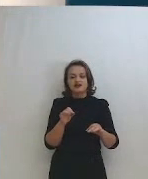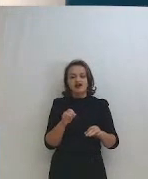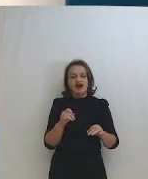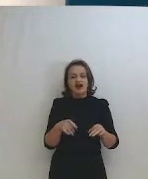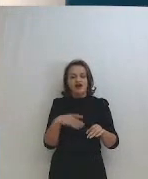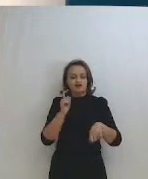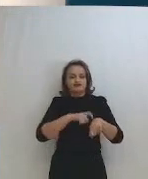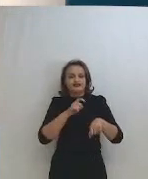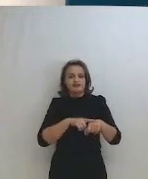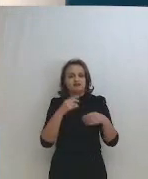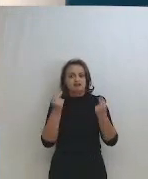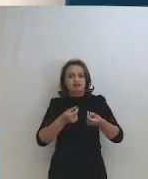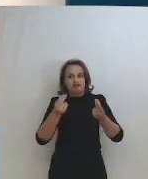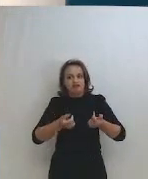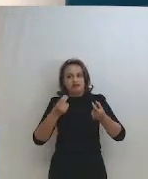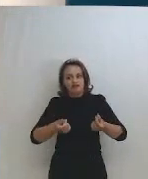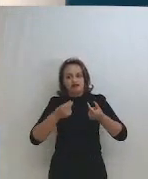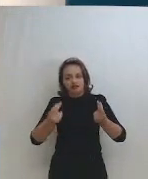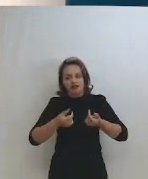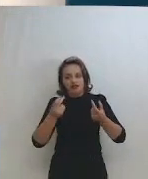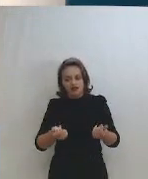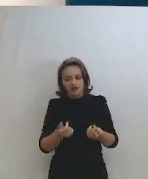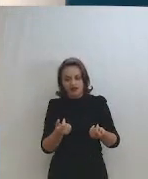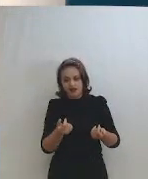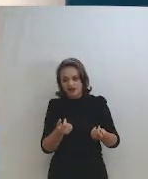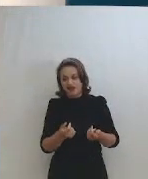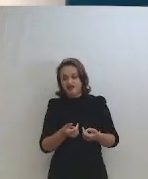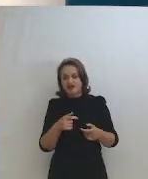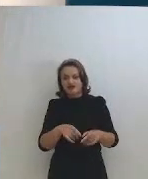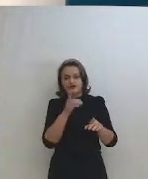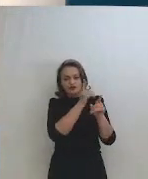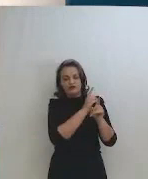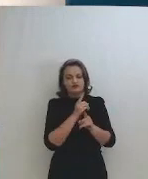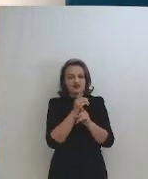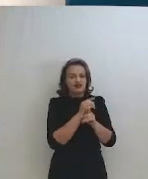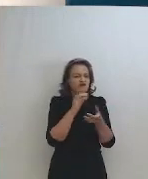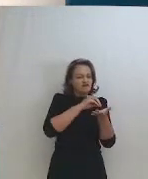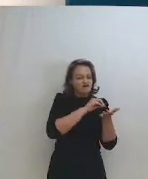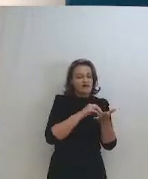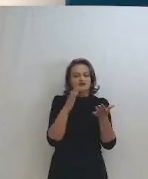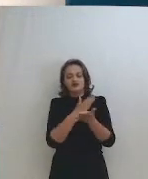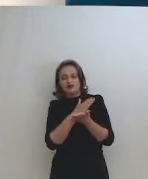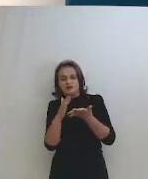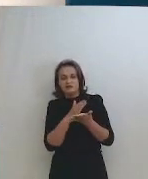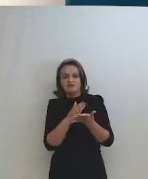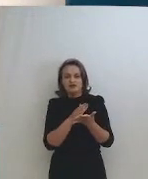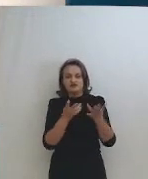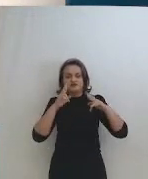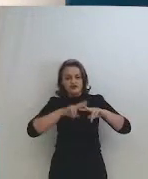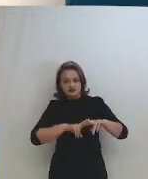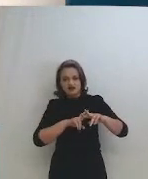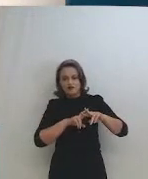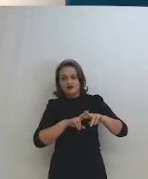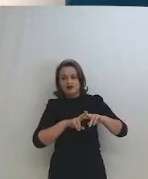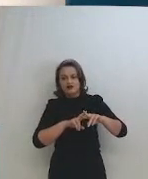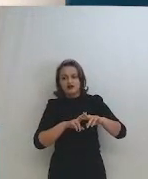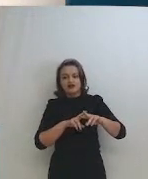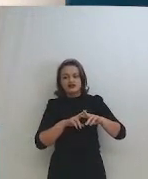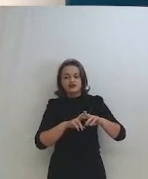eminentemente consubstanciar, verificando a ausência dos requisitos para a prisão, e principal e em caso subsidiário,